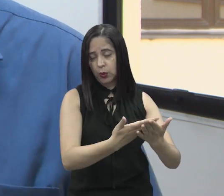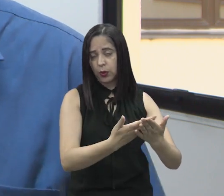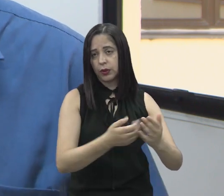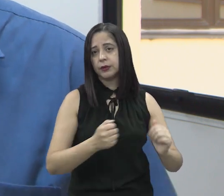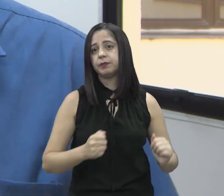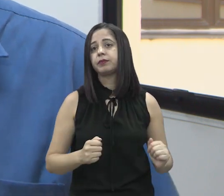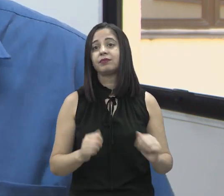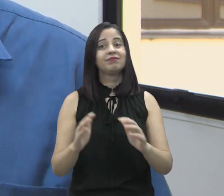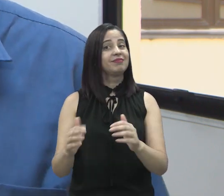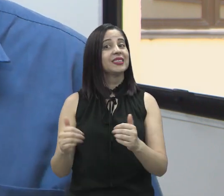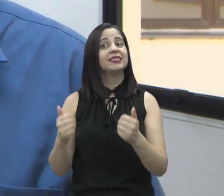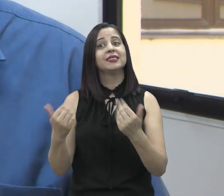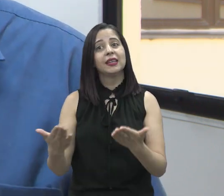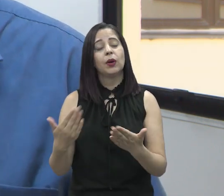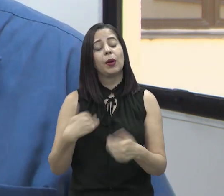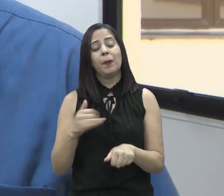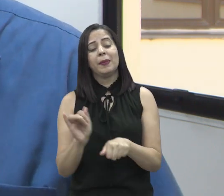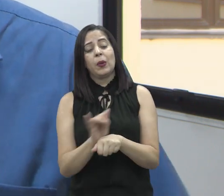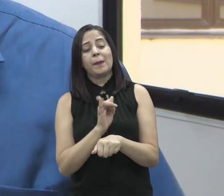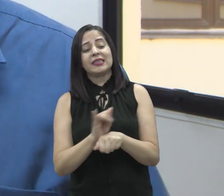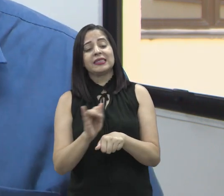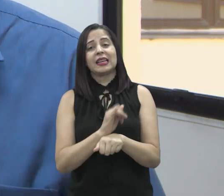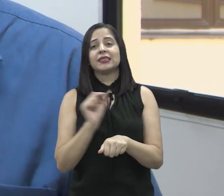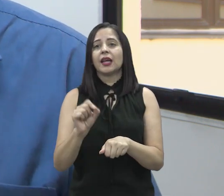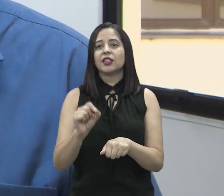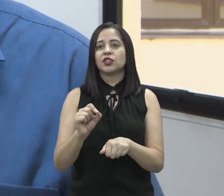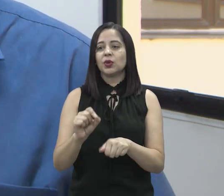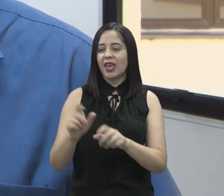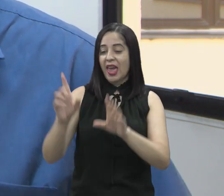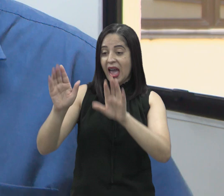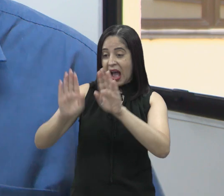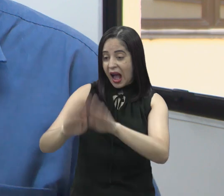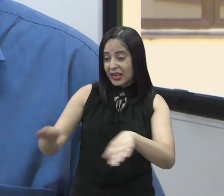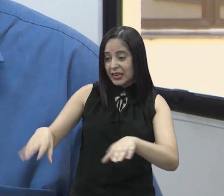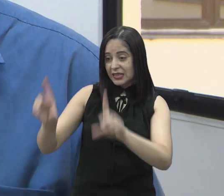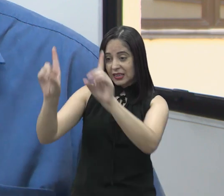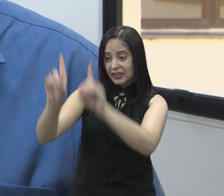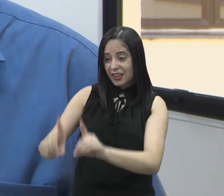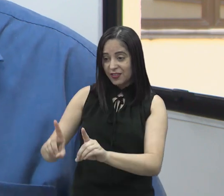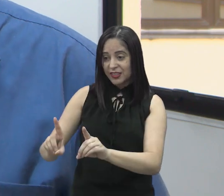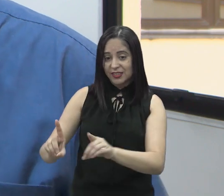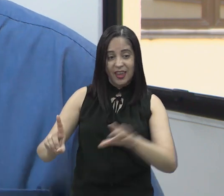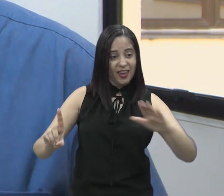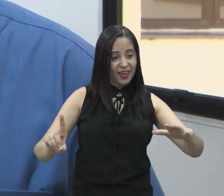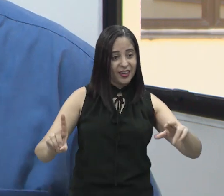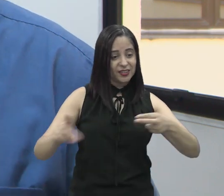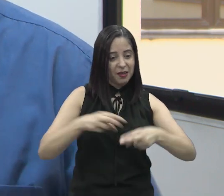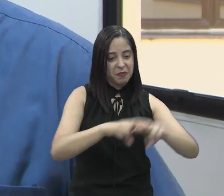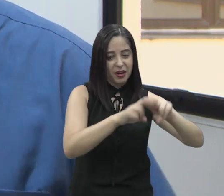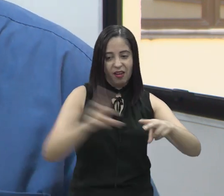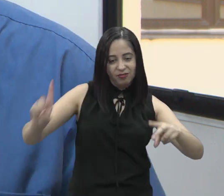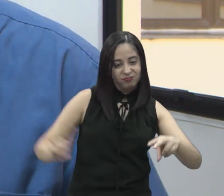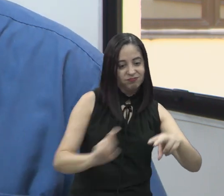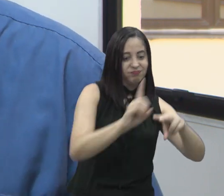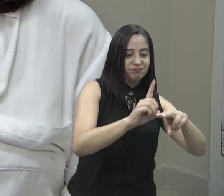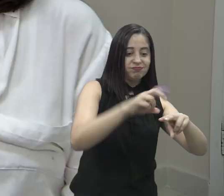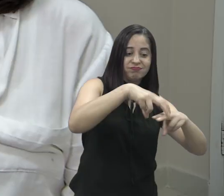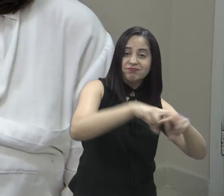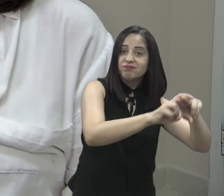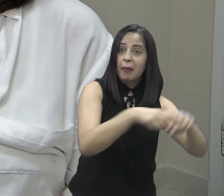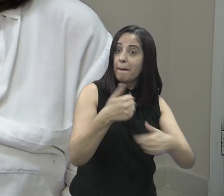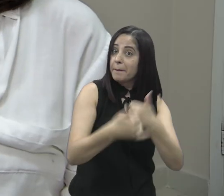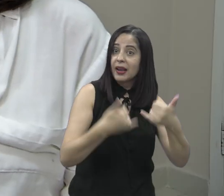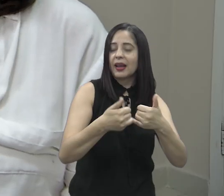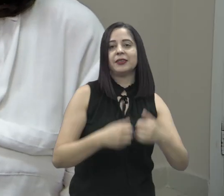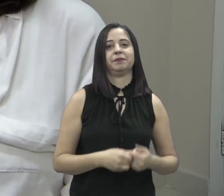Secretaria de Educação nas escolas. Então é uma maneira de cada vez mais de incluir aquelas pessoas que têm alguma mobilidade reduzida.